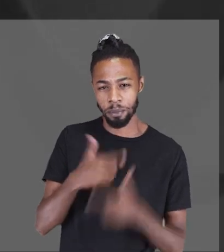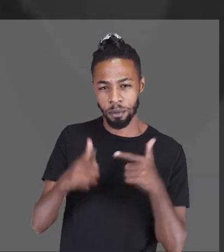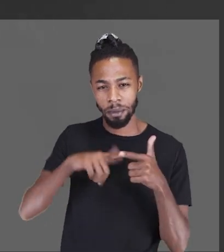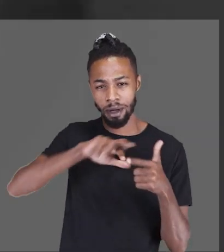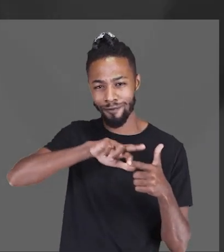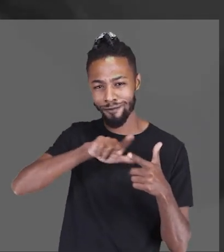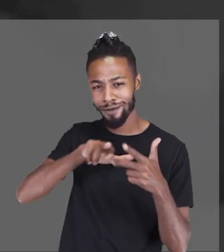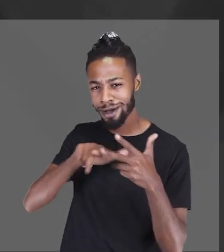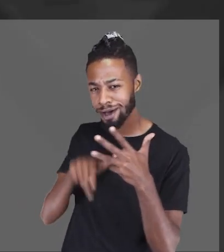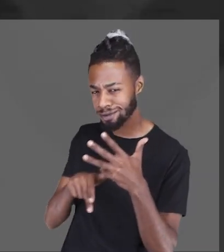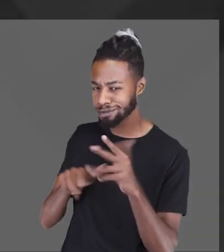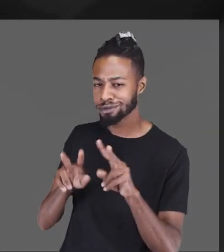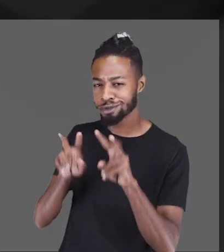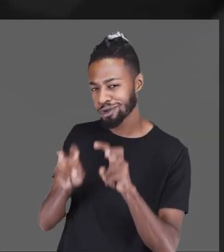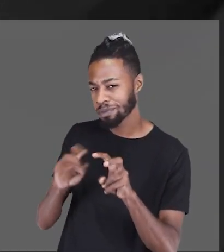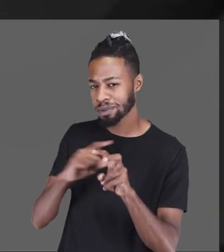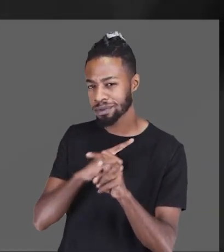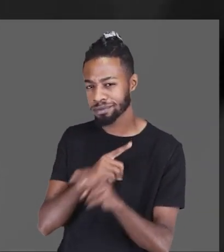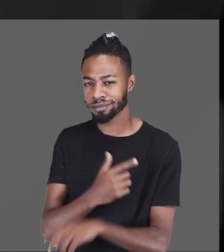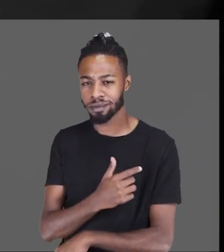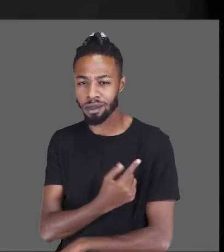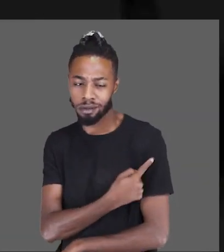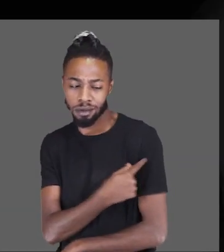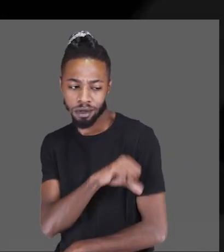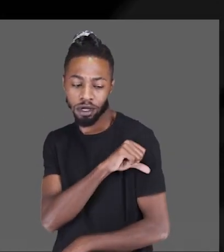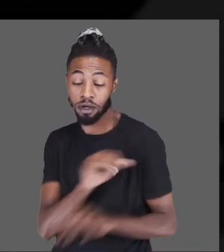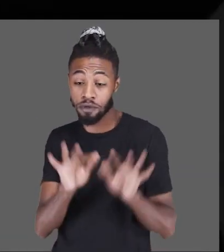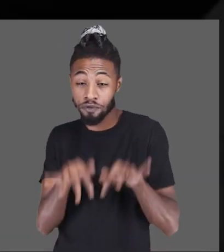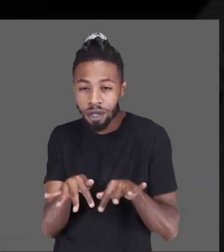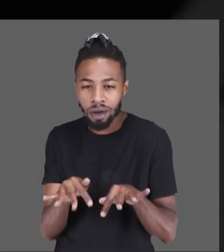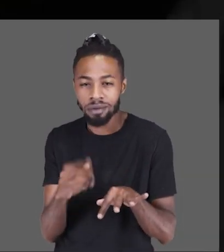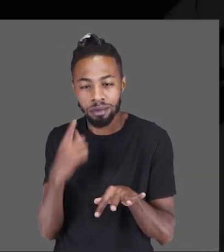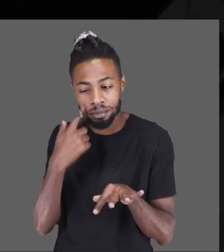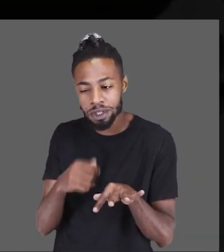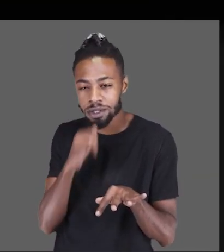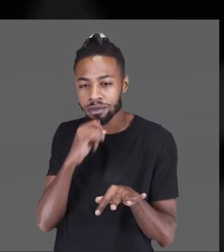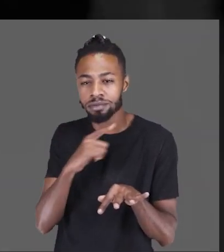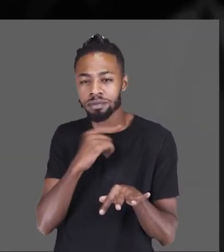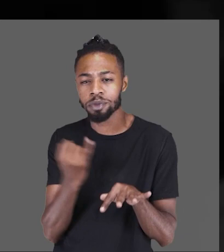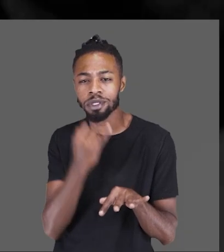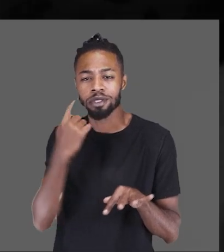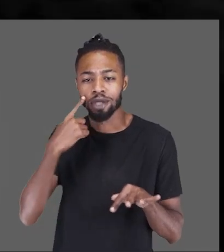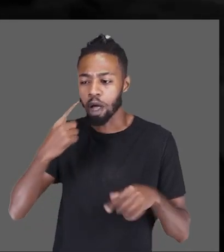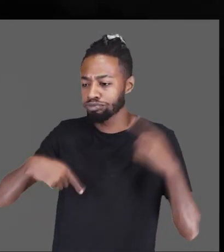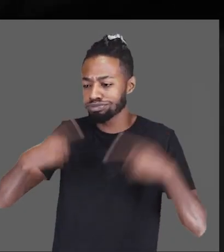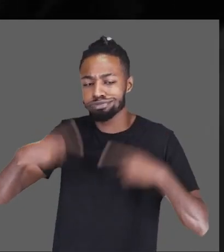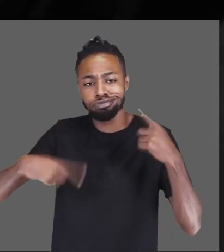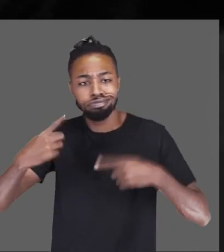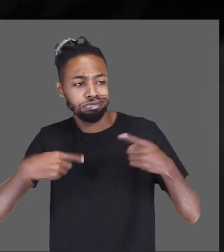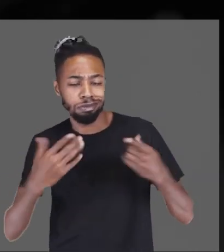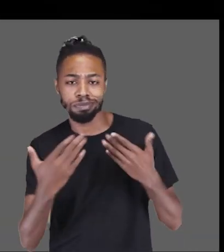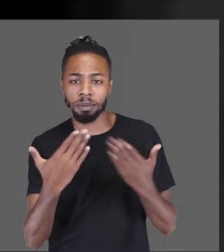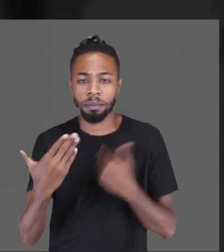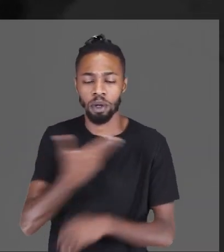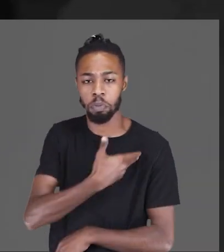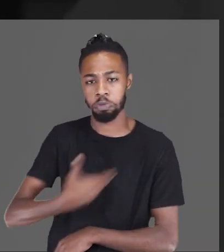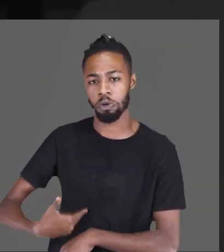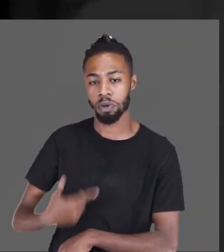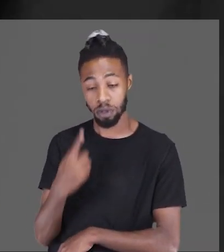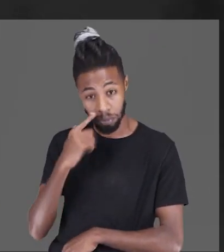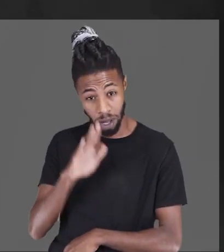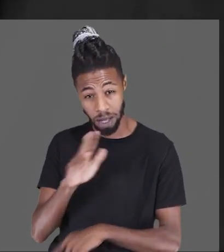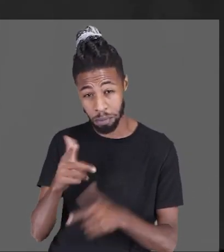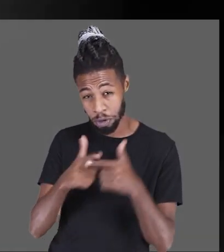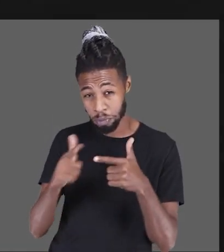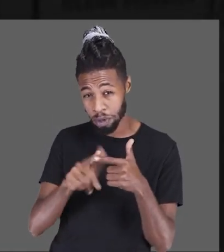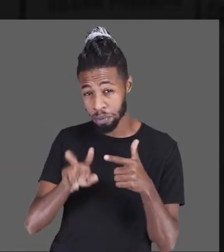Vimos que há uma série de questões relacionadas à gestão dos anos finais do ensino fundamental que precisam ser levadas para o debate público. Mas,